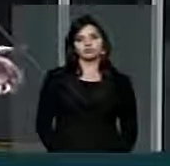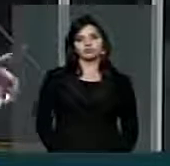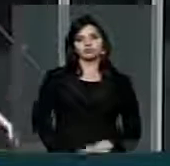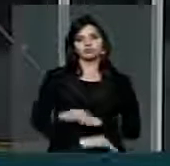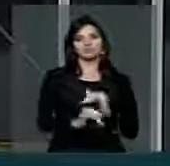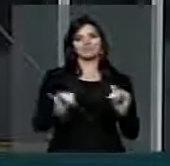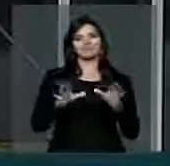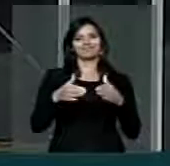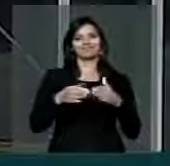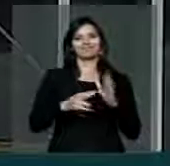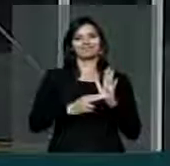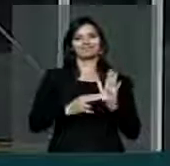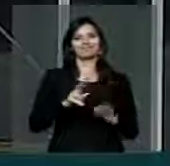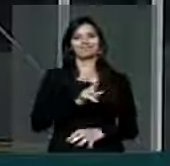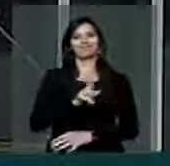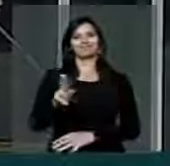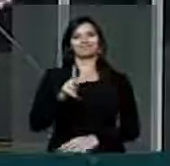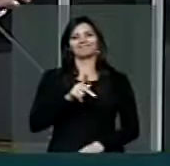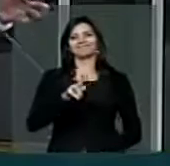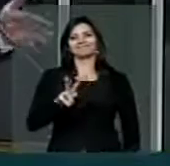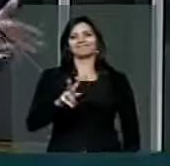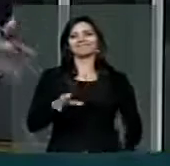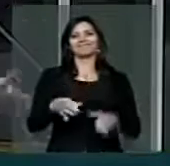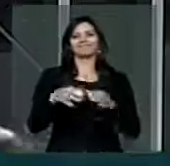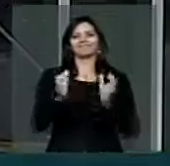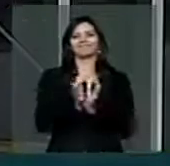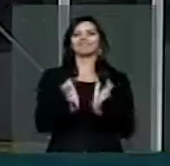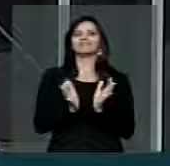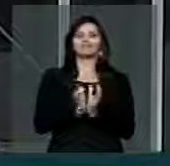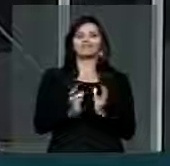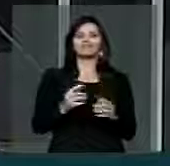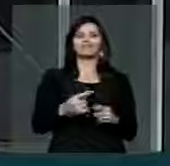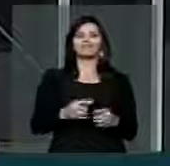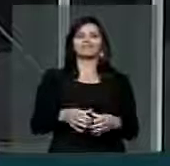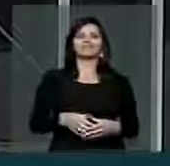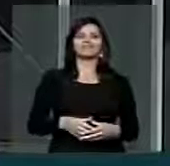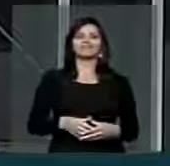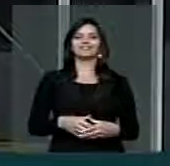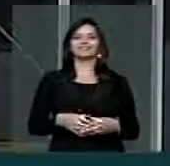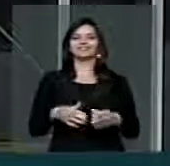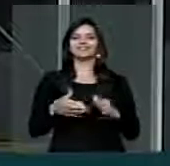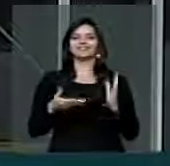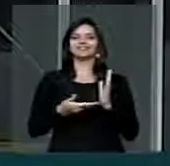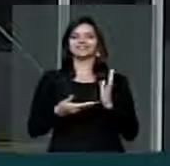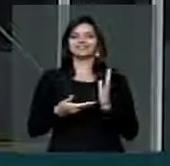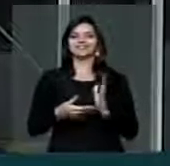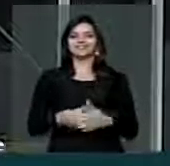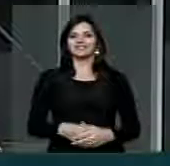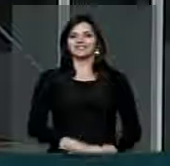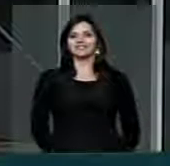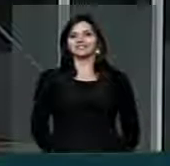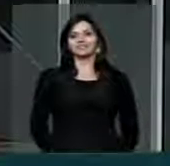nome do Partido Verde, em nome da bancada verde na Câmara dos Deputados,